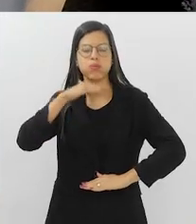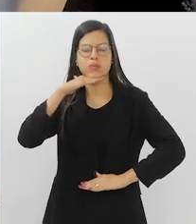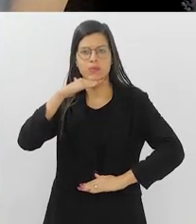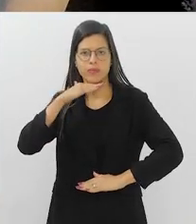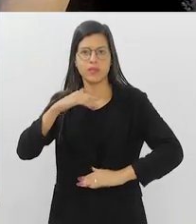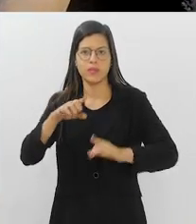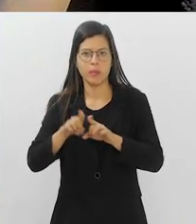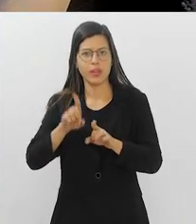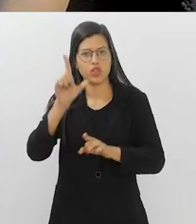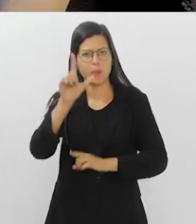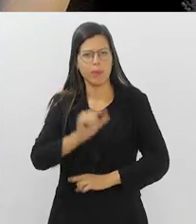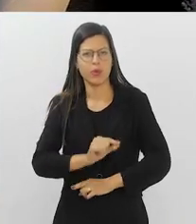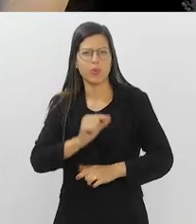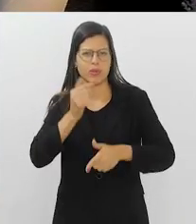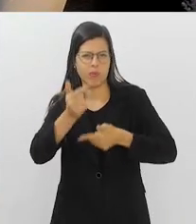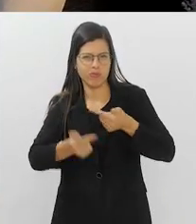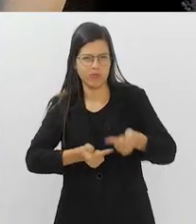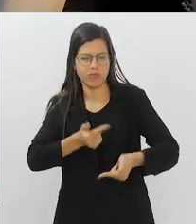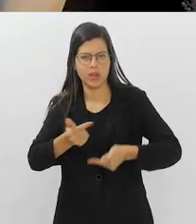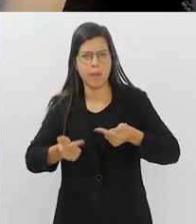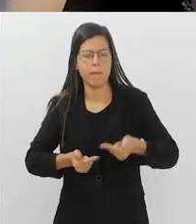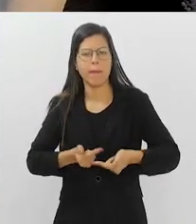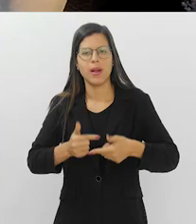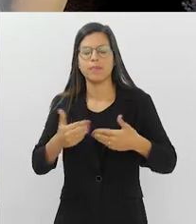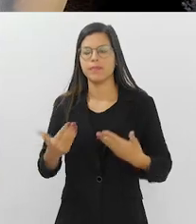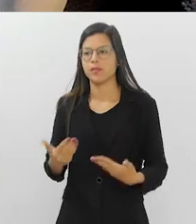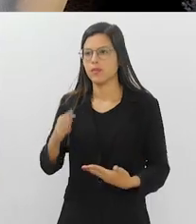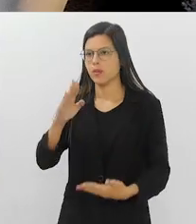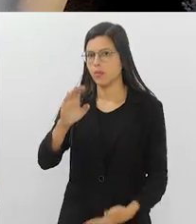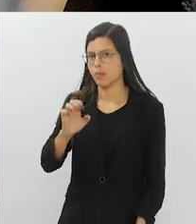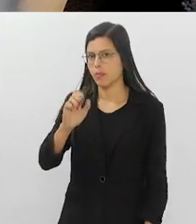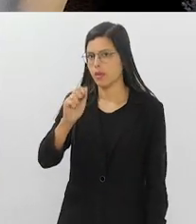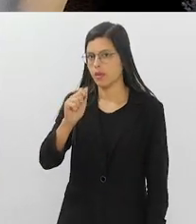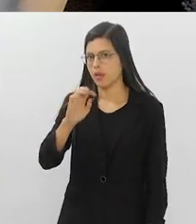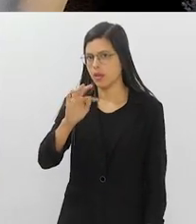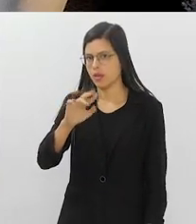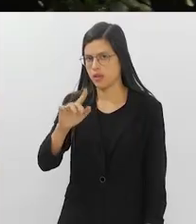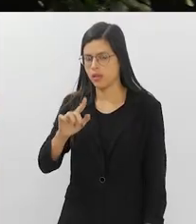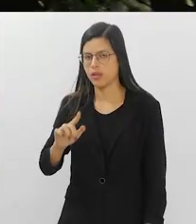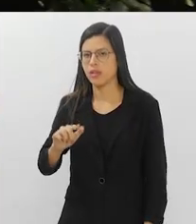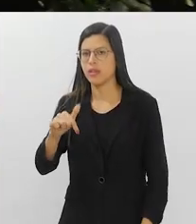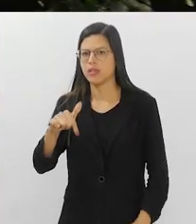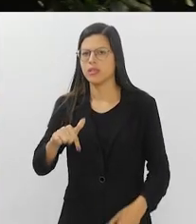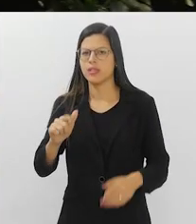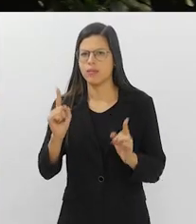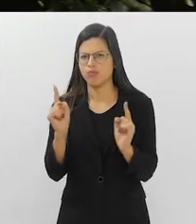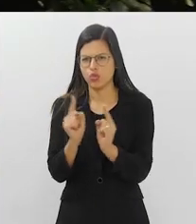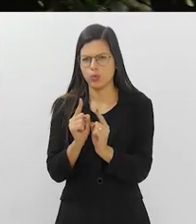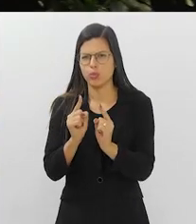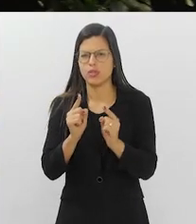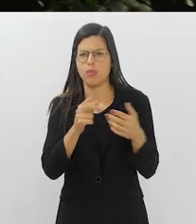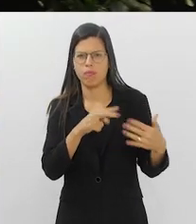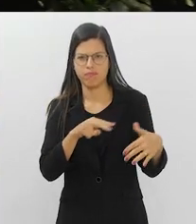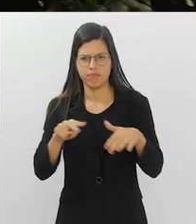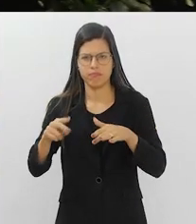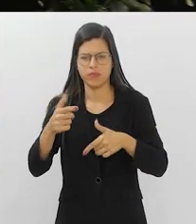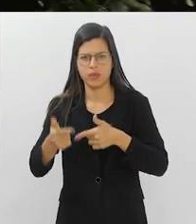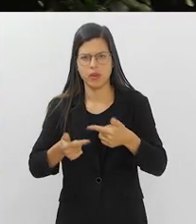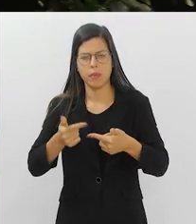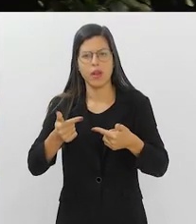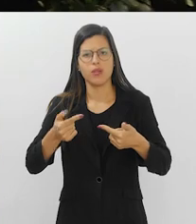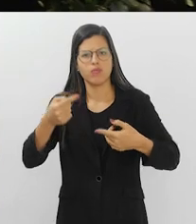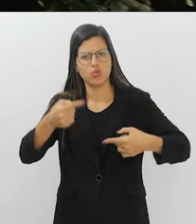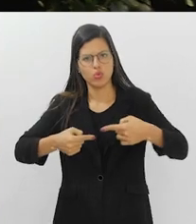Beatriz, essa redução da escala de trabalho, ela já está sendo debatida no Congresso Nacional, né? Você